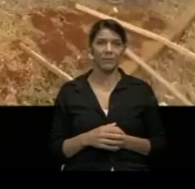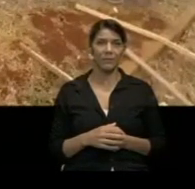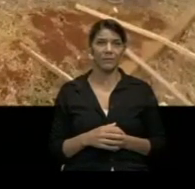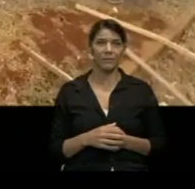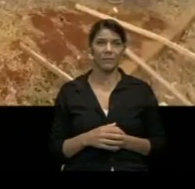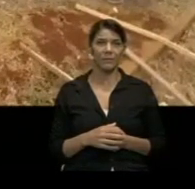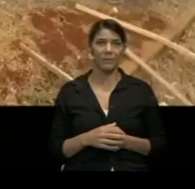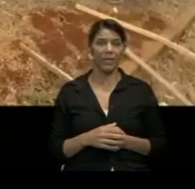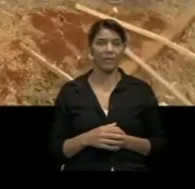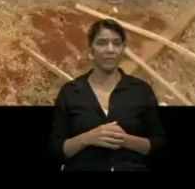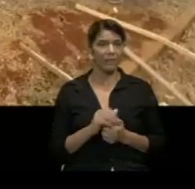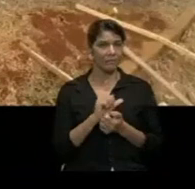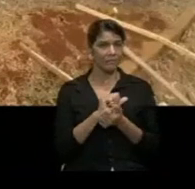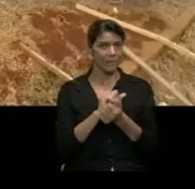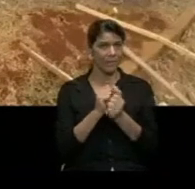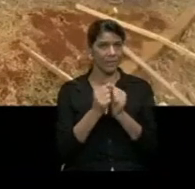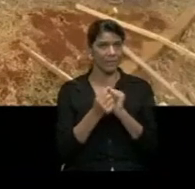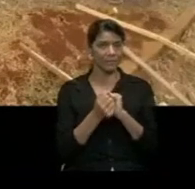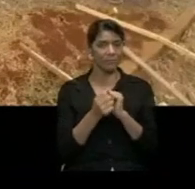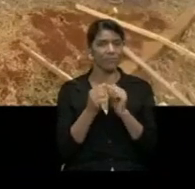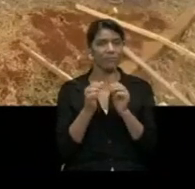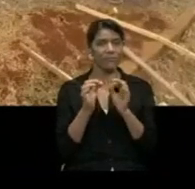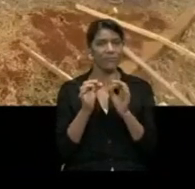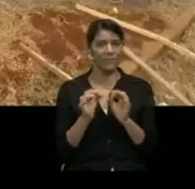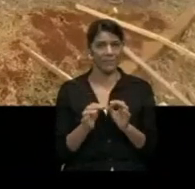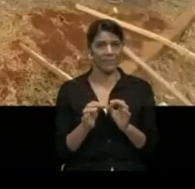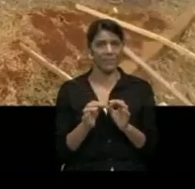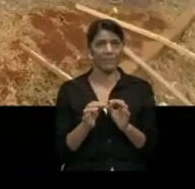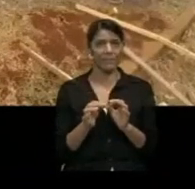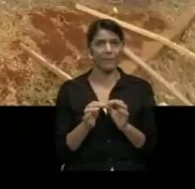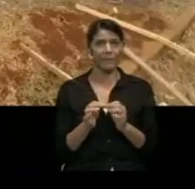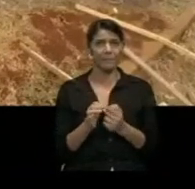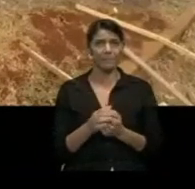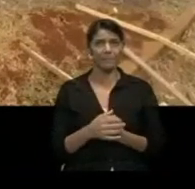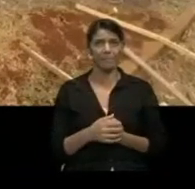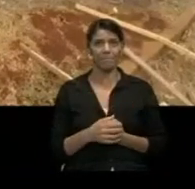o ajuste final ali correto naquele gabarito.